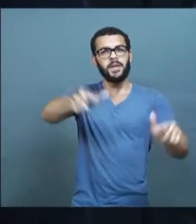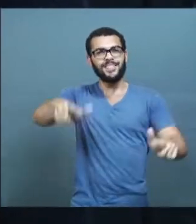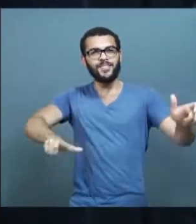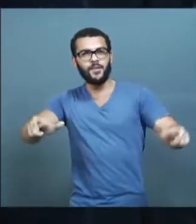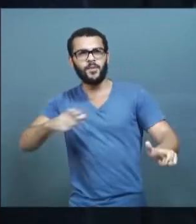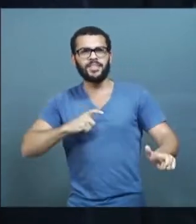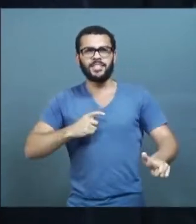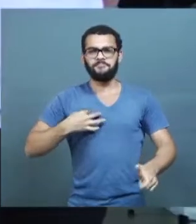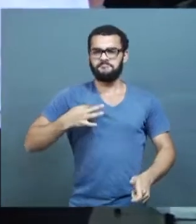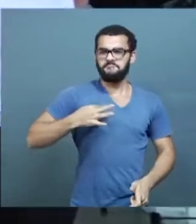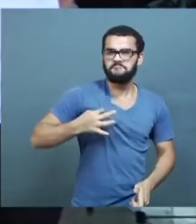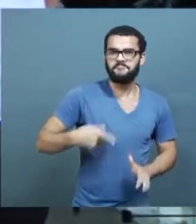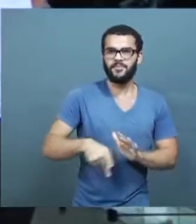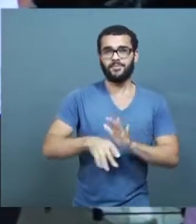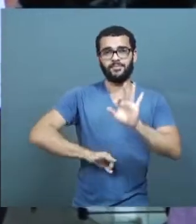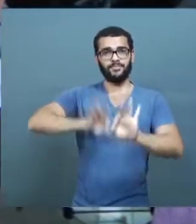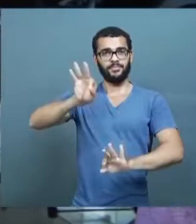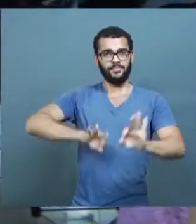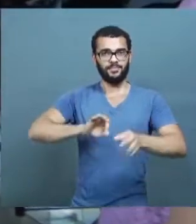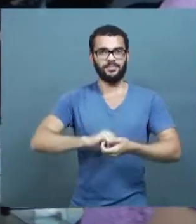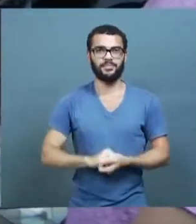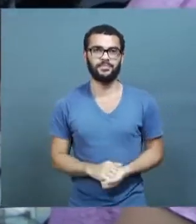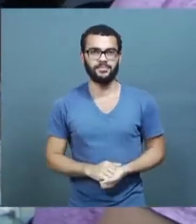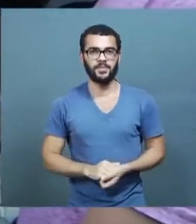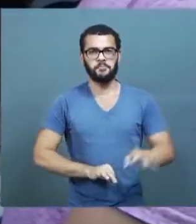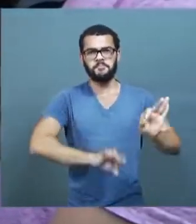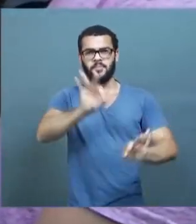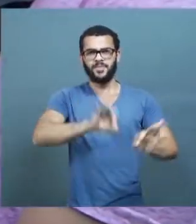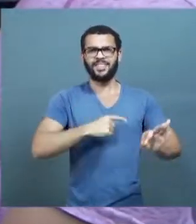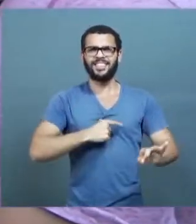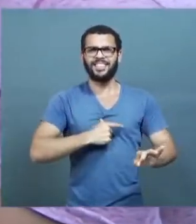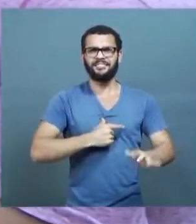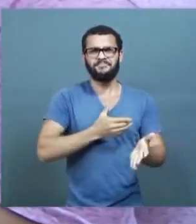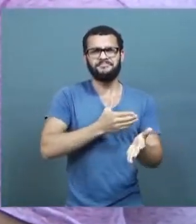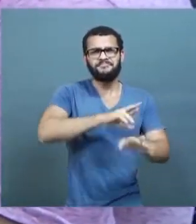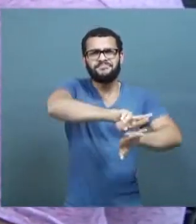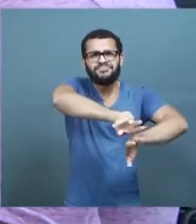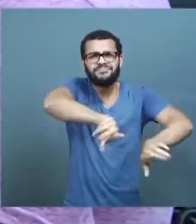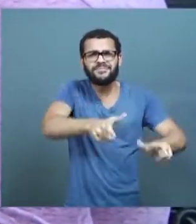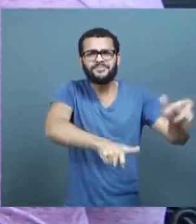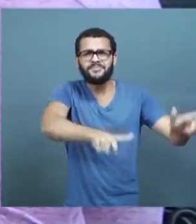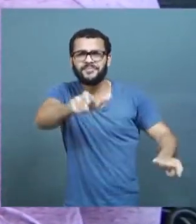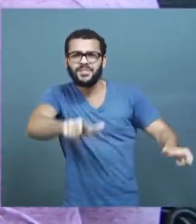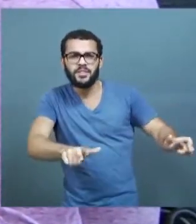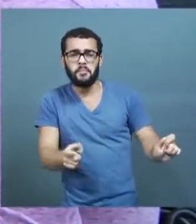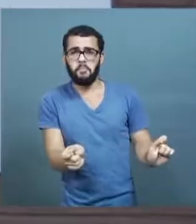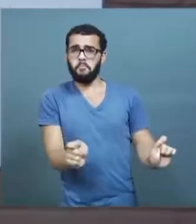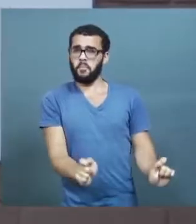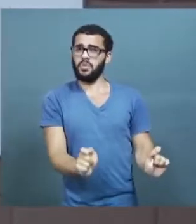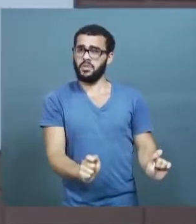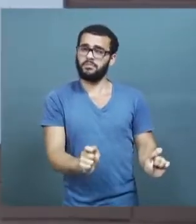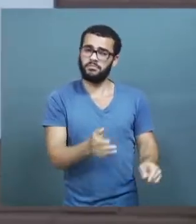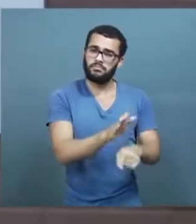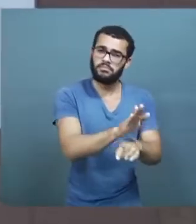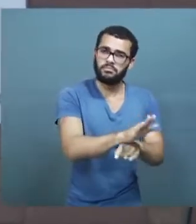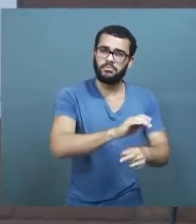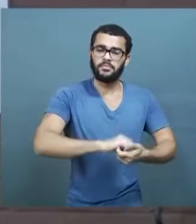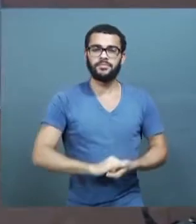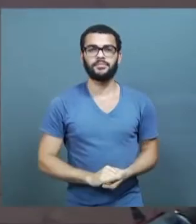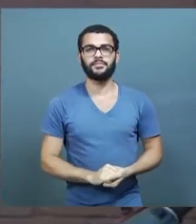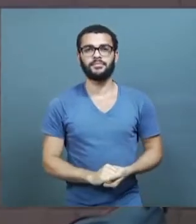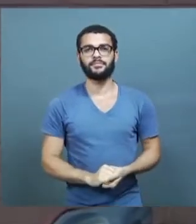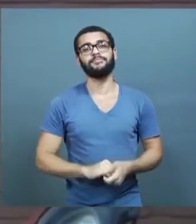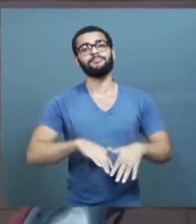parte, né, do projeto. O projeto é feito por várias mãos, por quem quer e pode ajudar. E é assim que